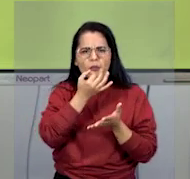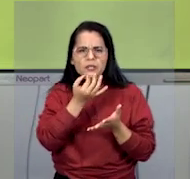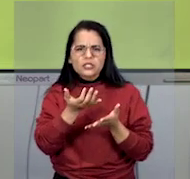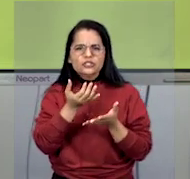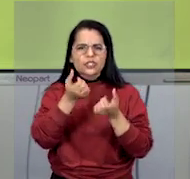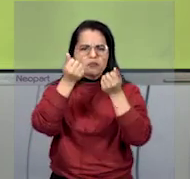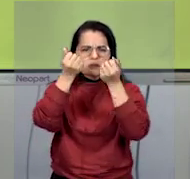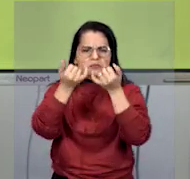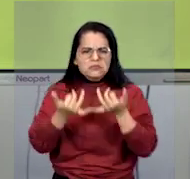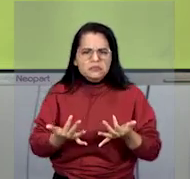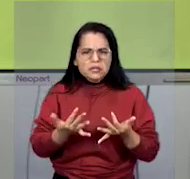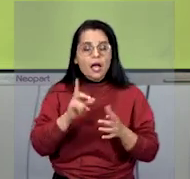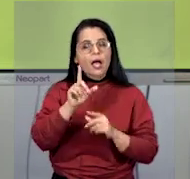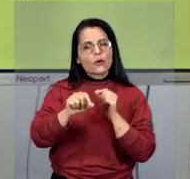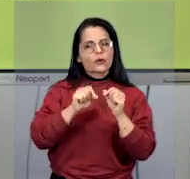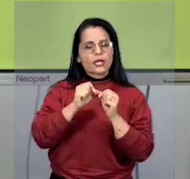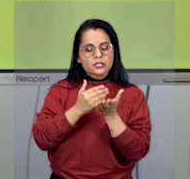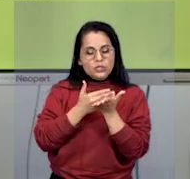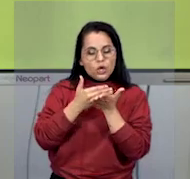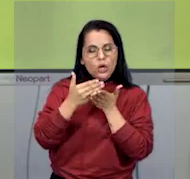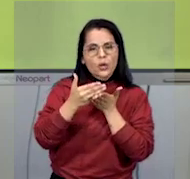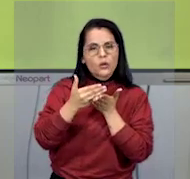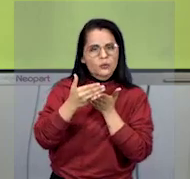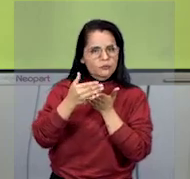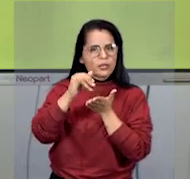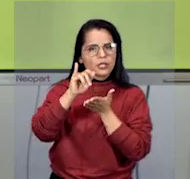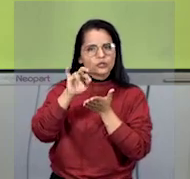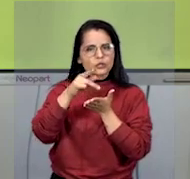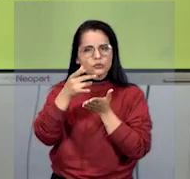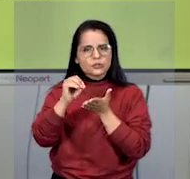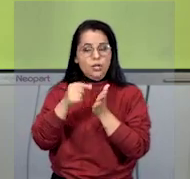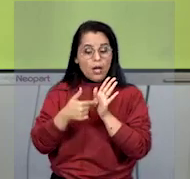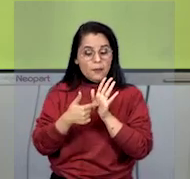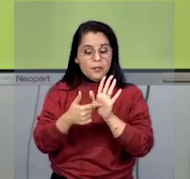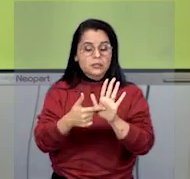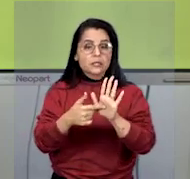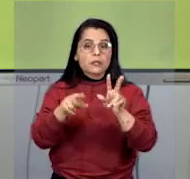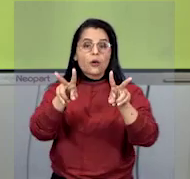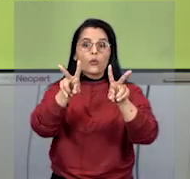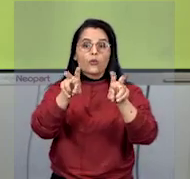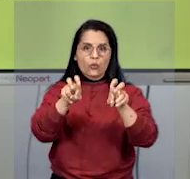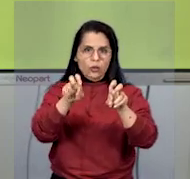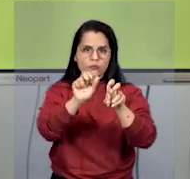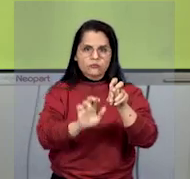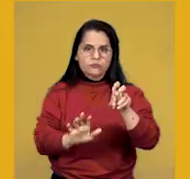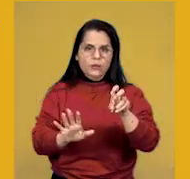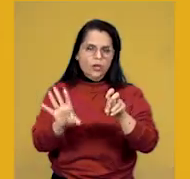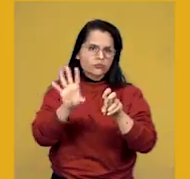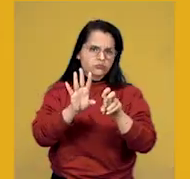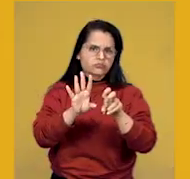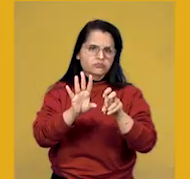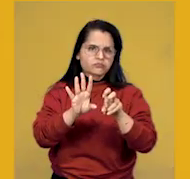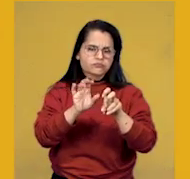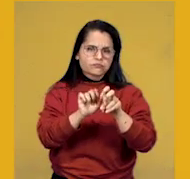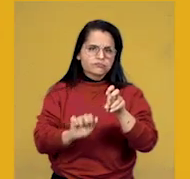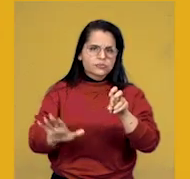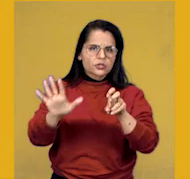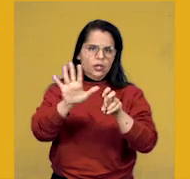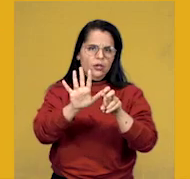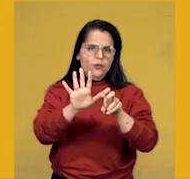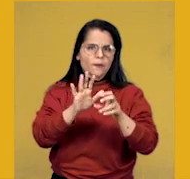É isso. Você vai começar com a introdução, apresentar o tema de modo genérico, de modo geral,